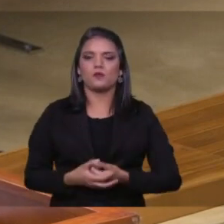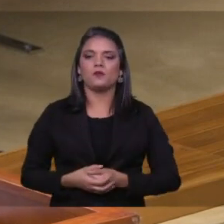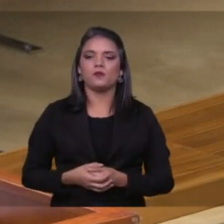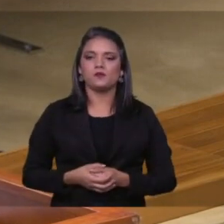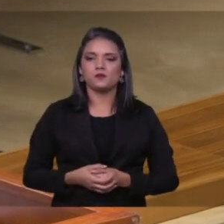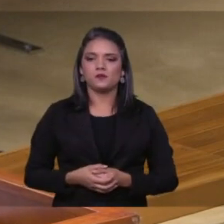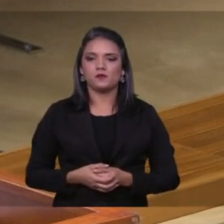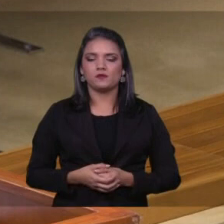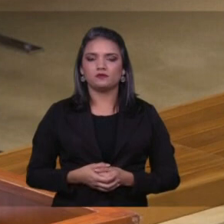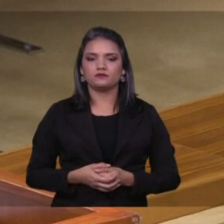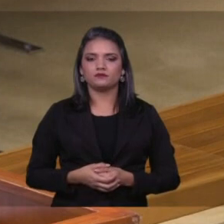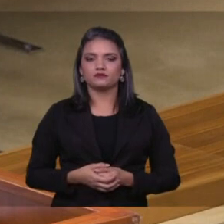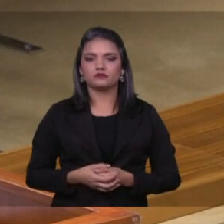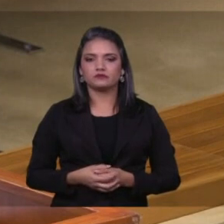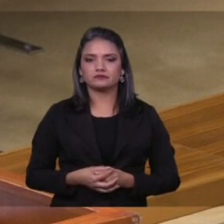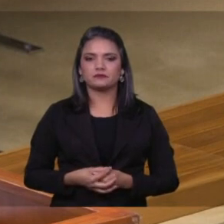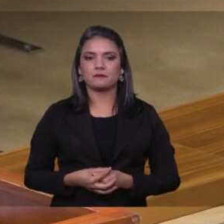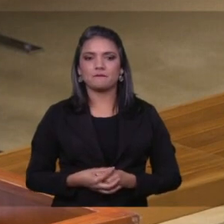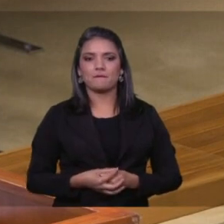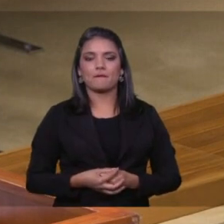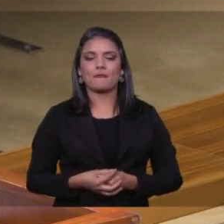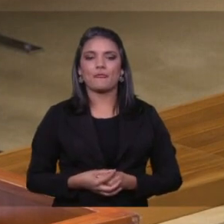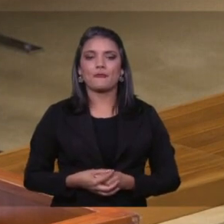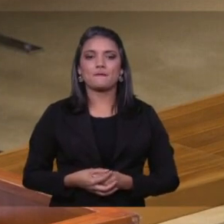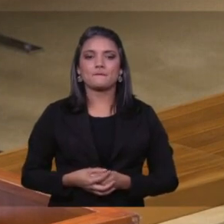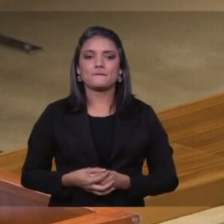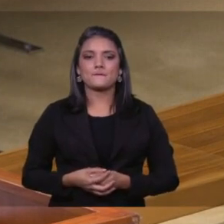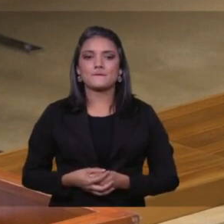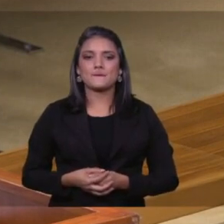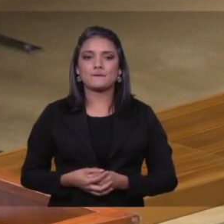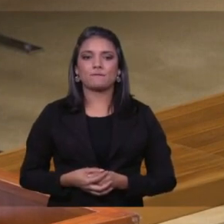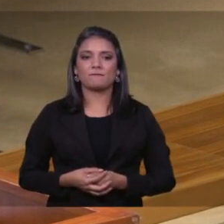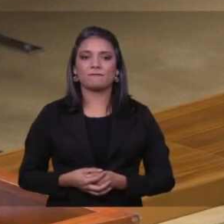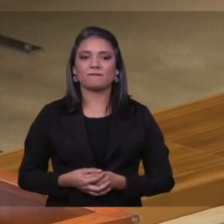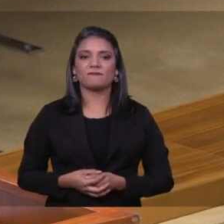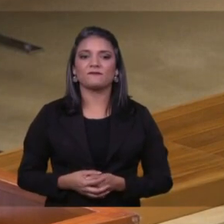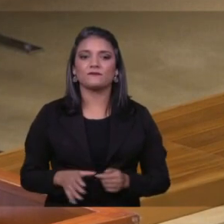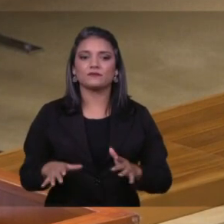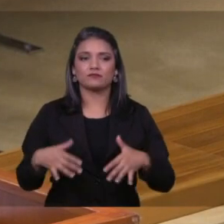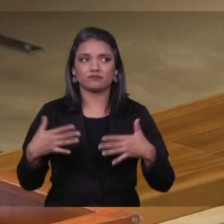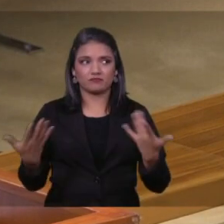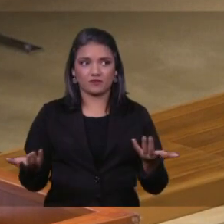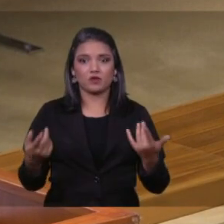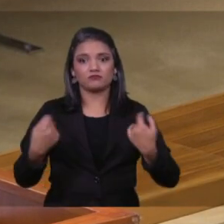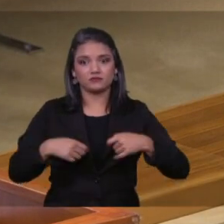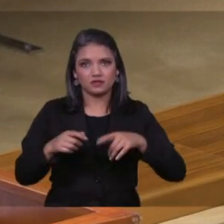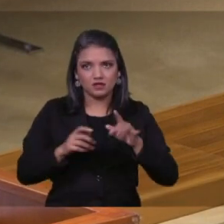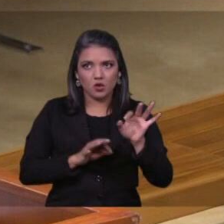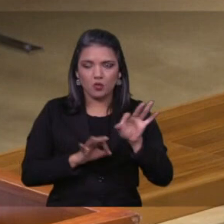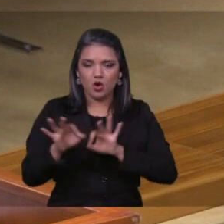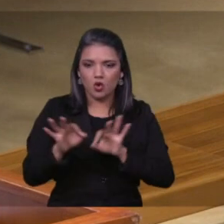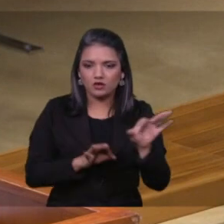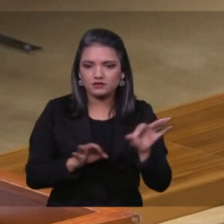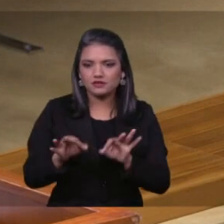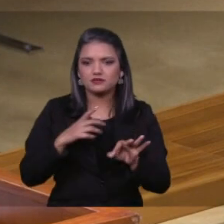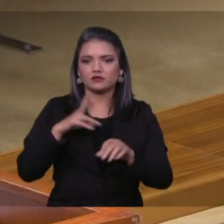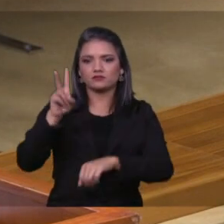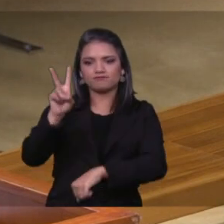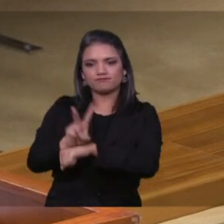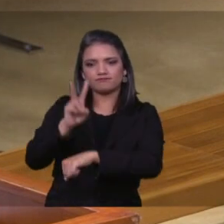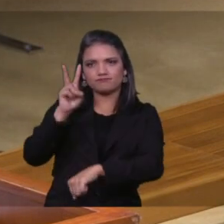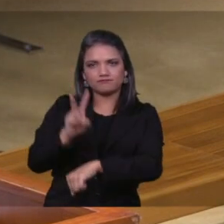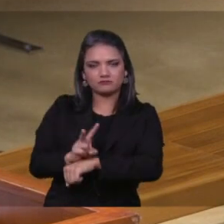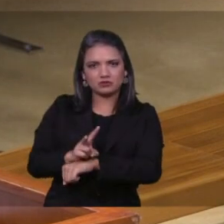Assim, excelências, conquanto que haja essa organização e uma obrigação constitucional de permanente proteção,